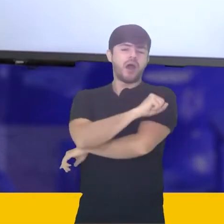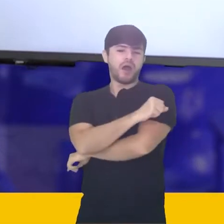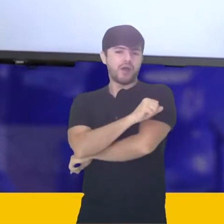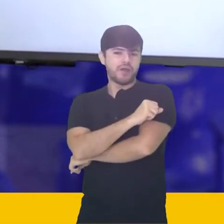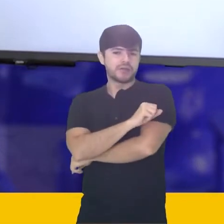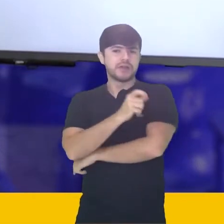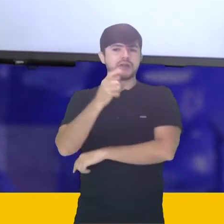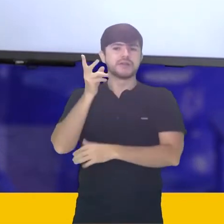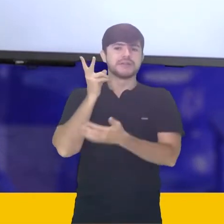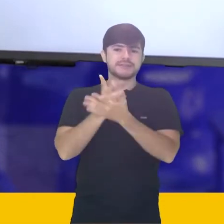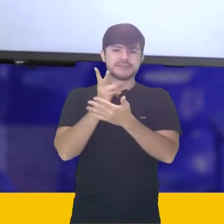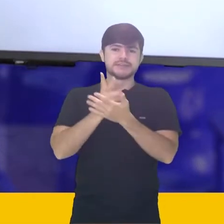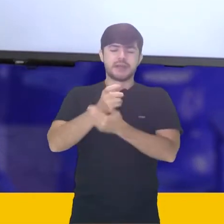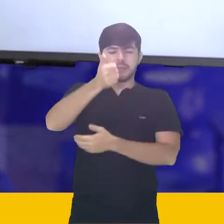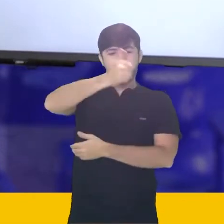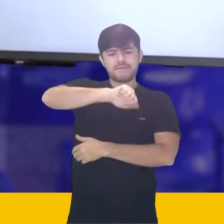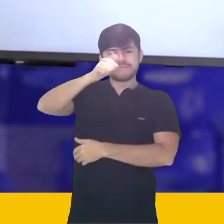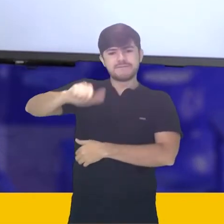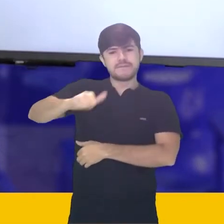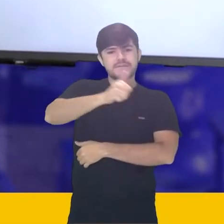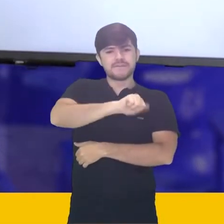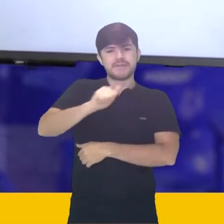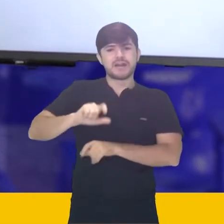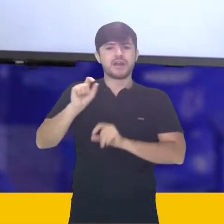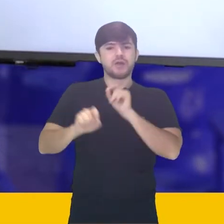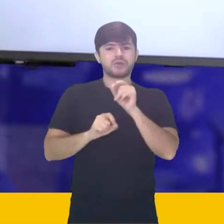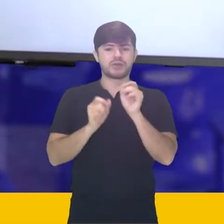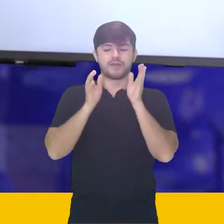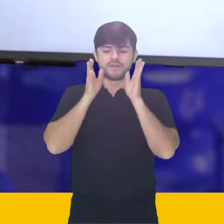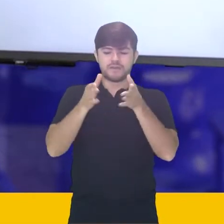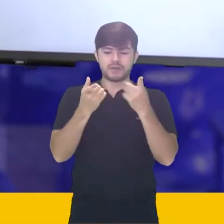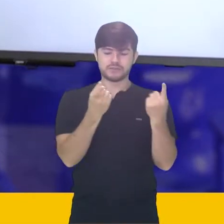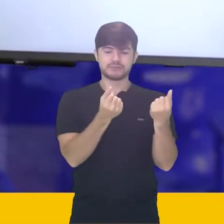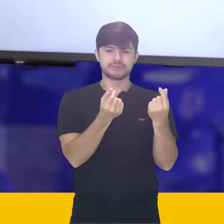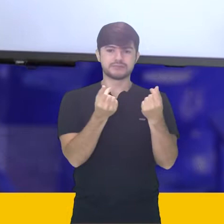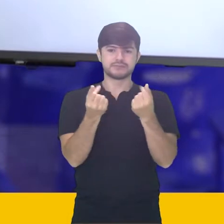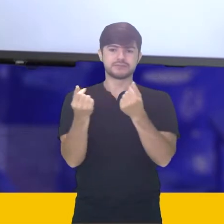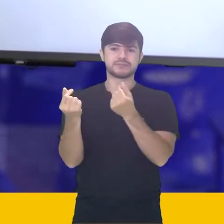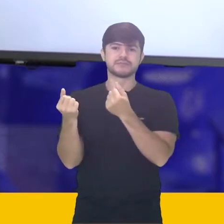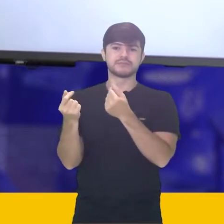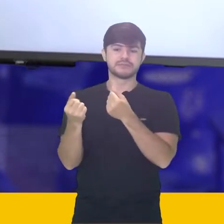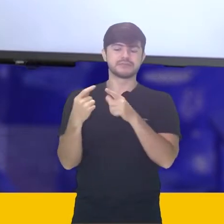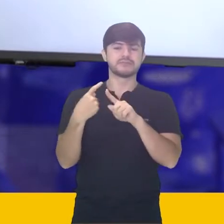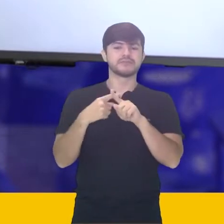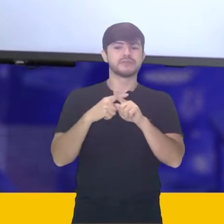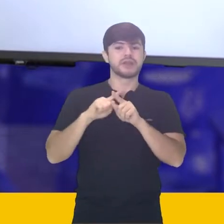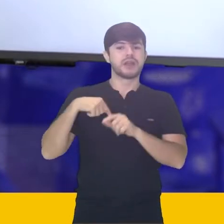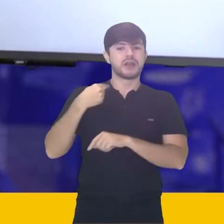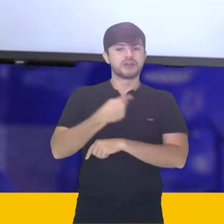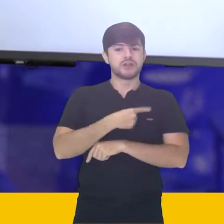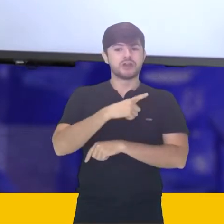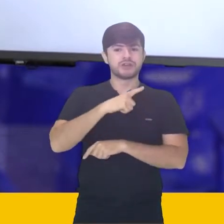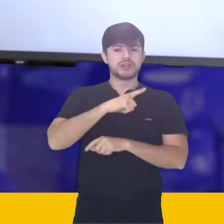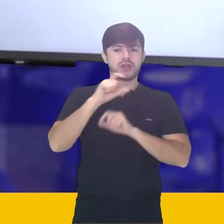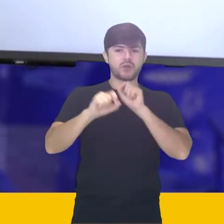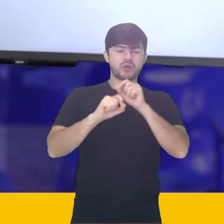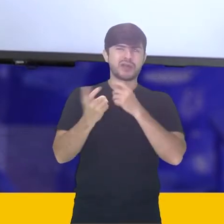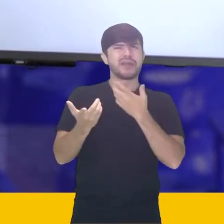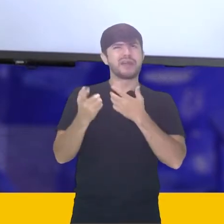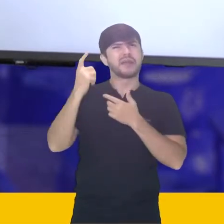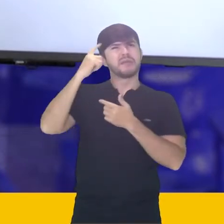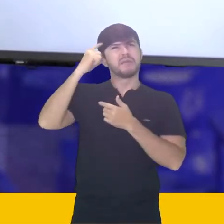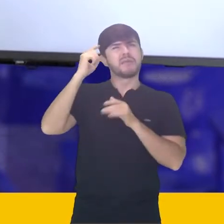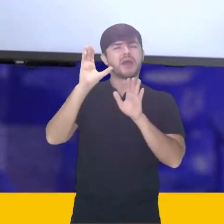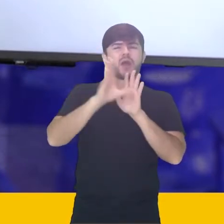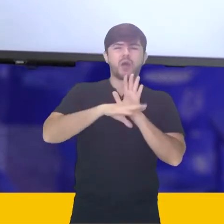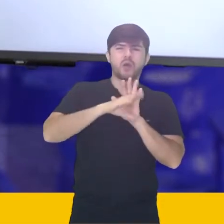isso sempre volta nas análises econômicas, né, e políticas. A gente tem, enquanto um conceito de menos